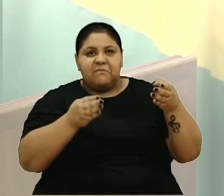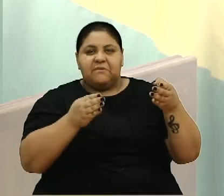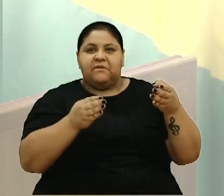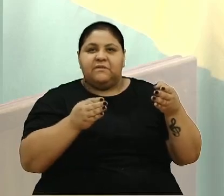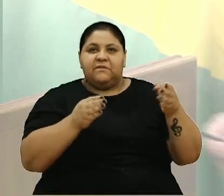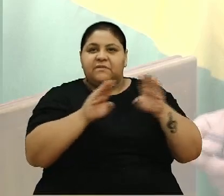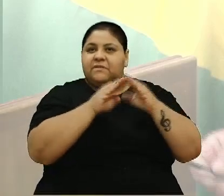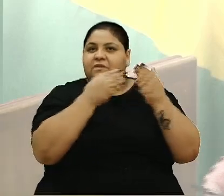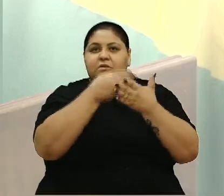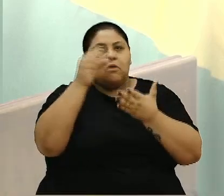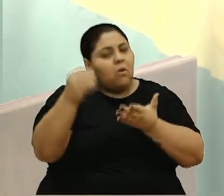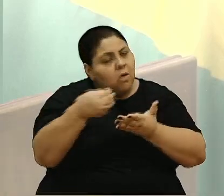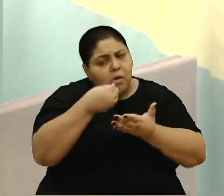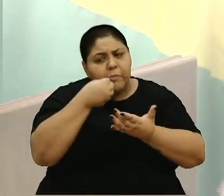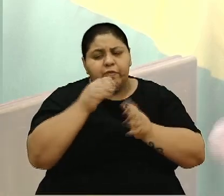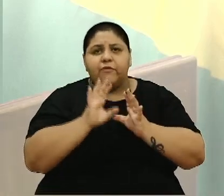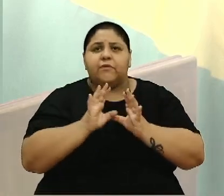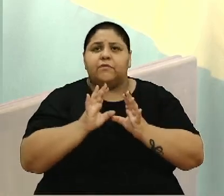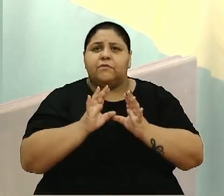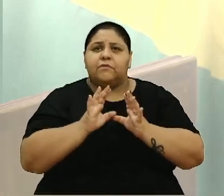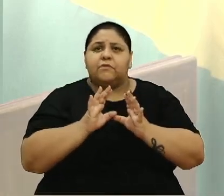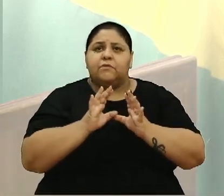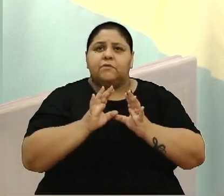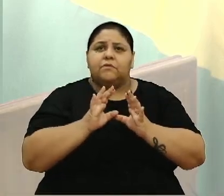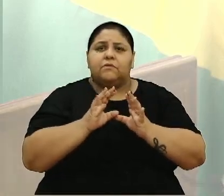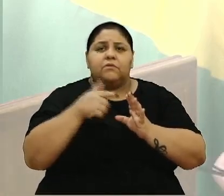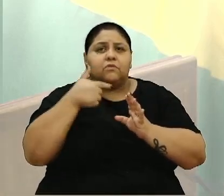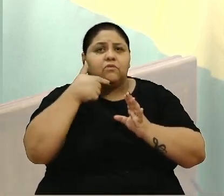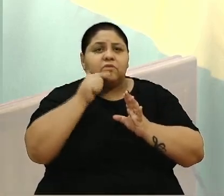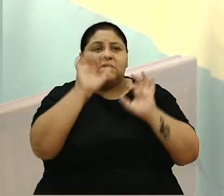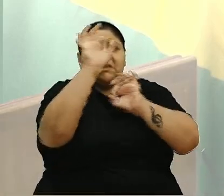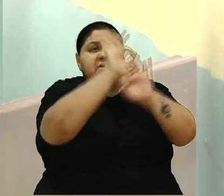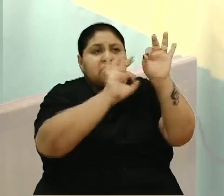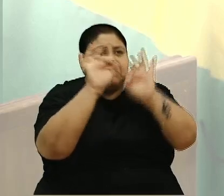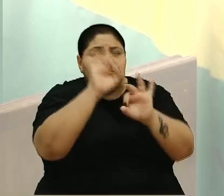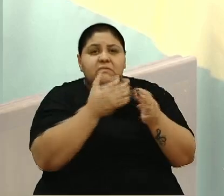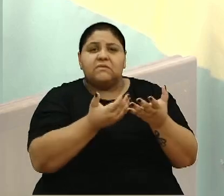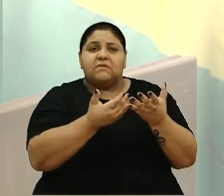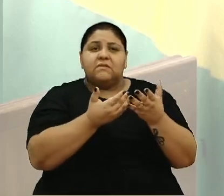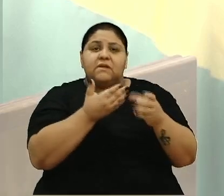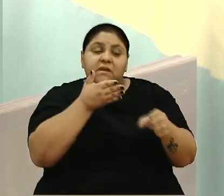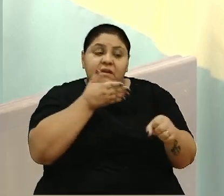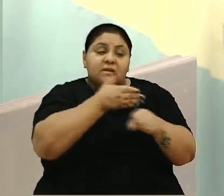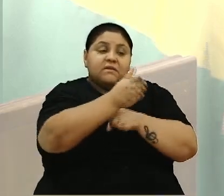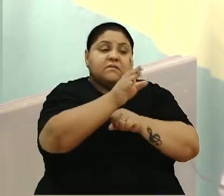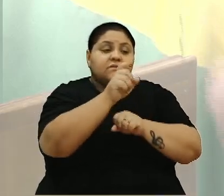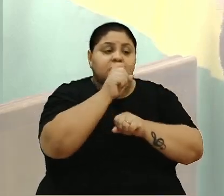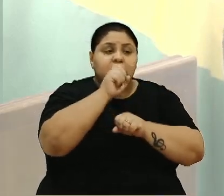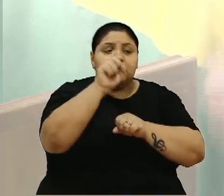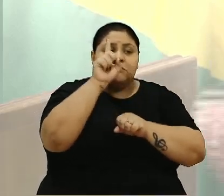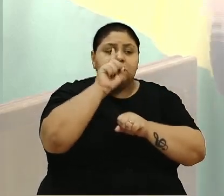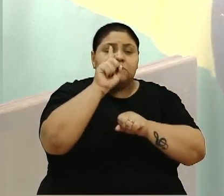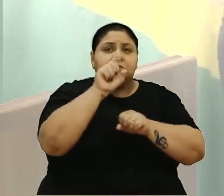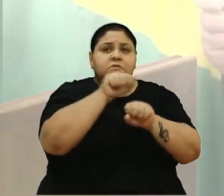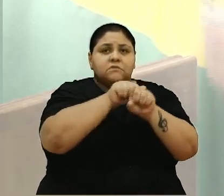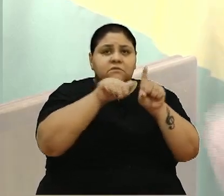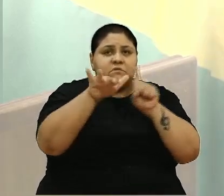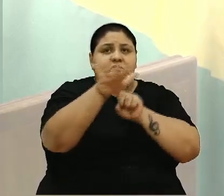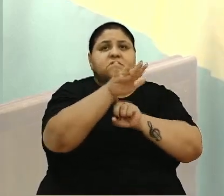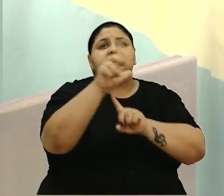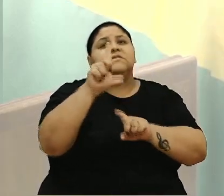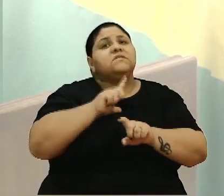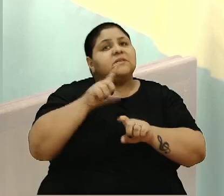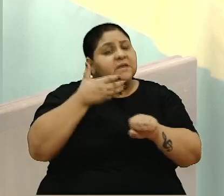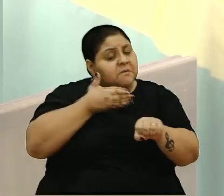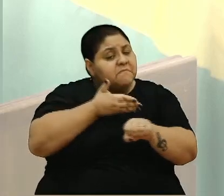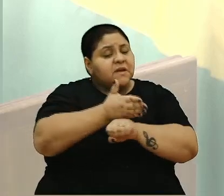Vai lá e conserta. Conseguir os trilhos, essas coisas, a participação dos pais, da sociedade tem que se envolver com as